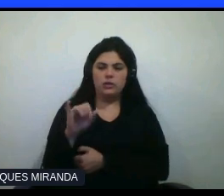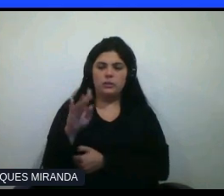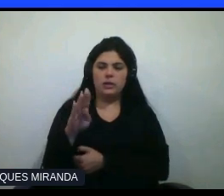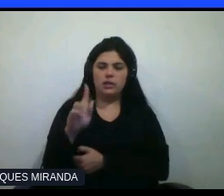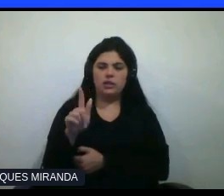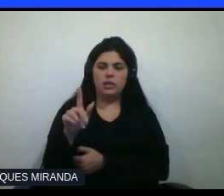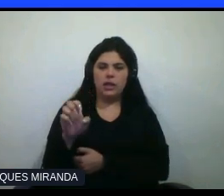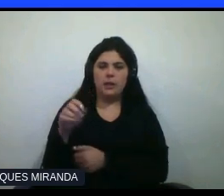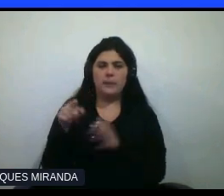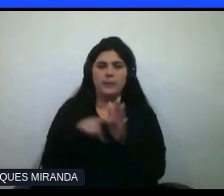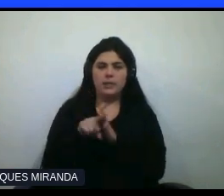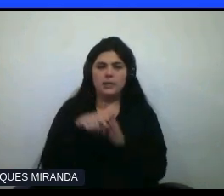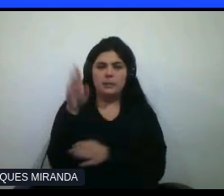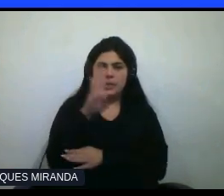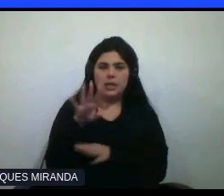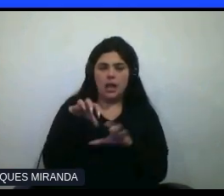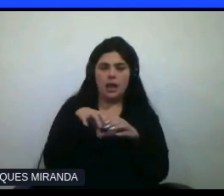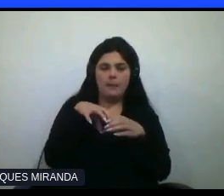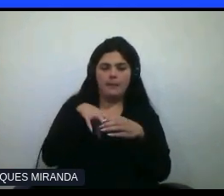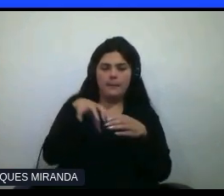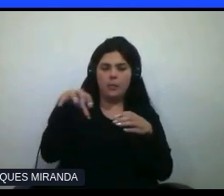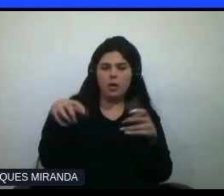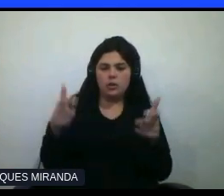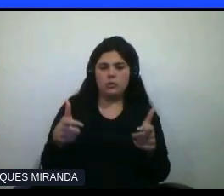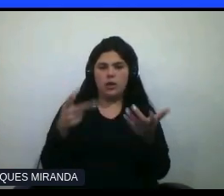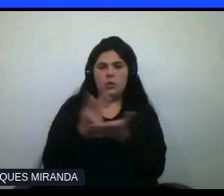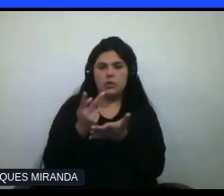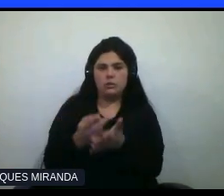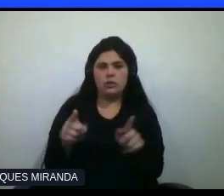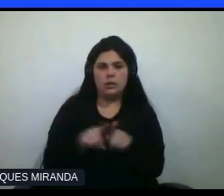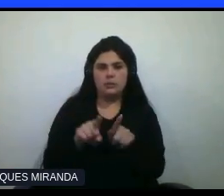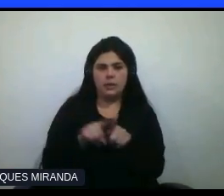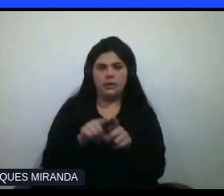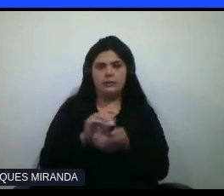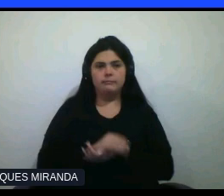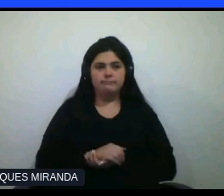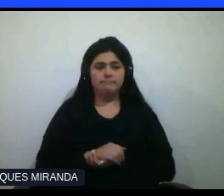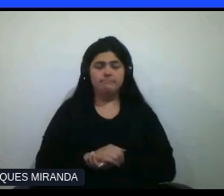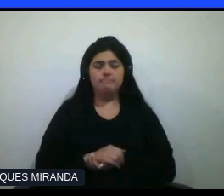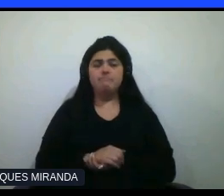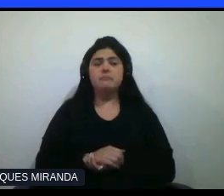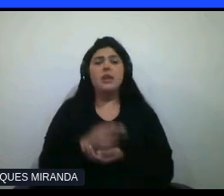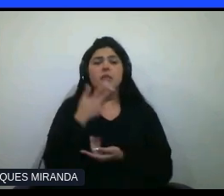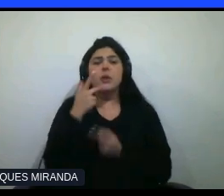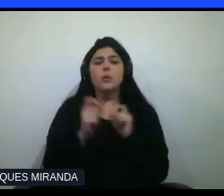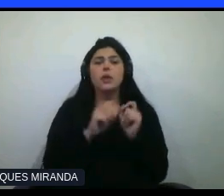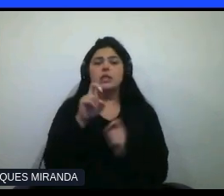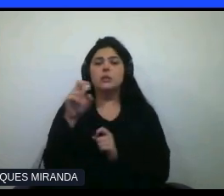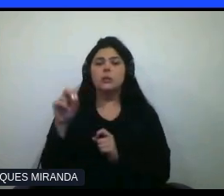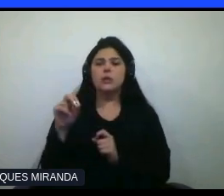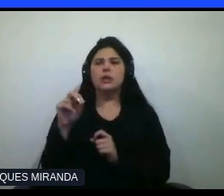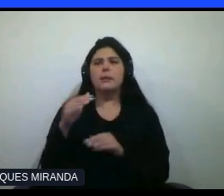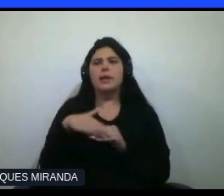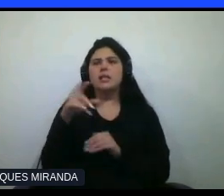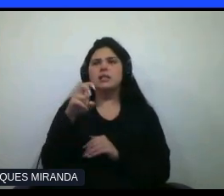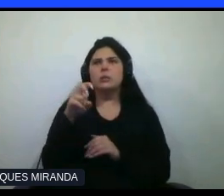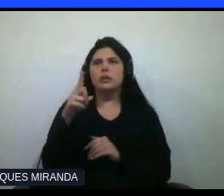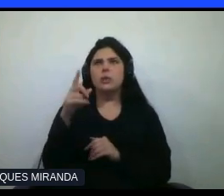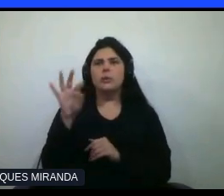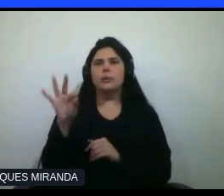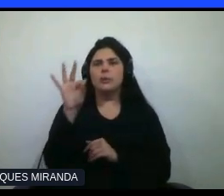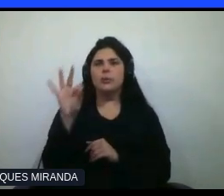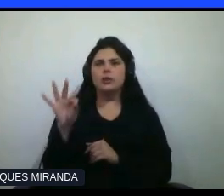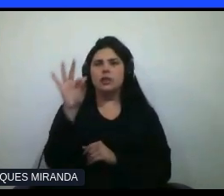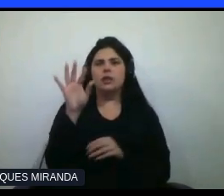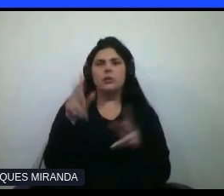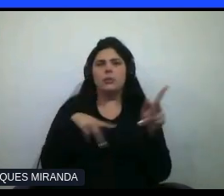Pesquisa Nacional por Amostras de Domicílio Contínuo, PNAD contínua, estimou que um pouco mais de 51% da